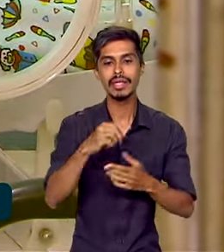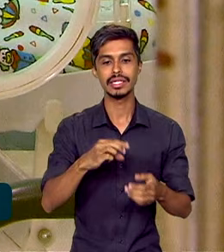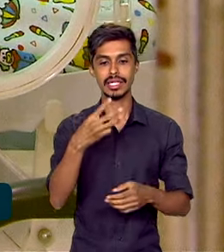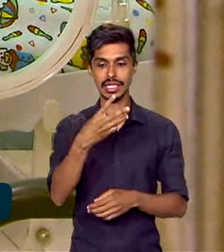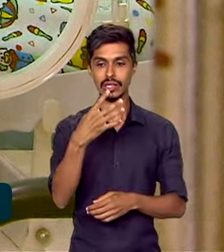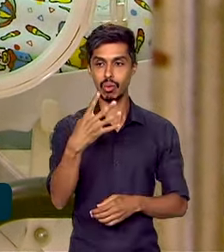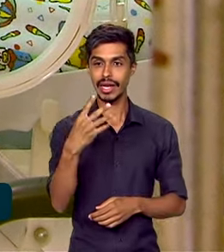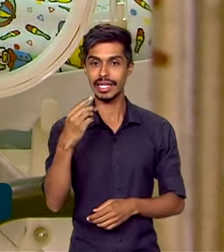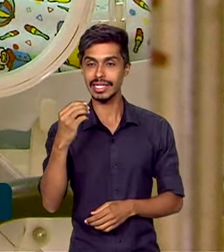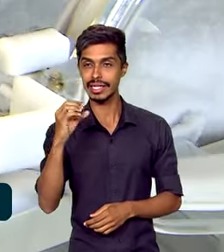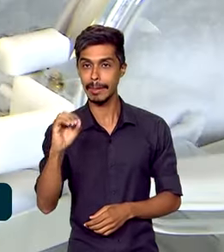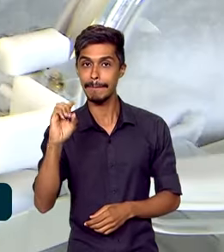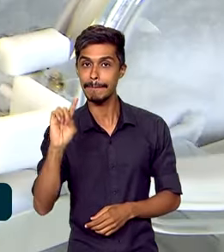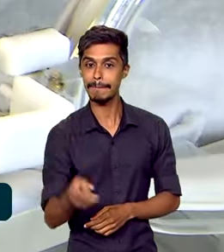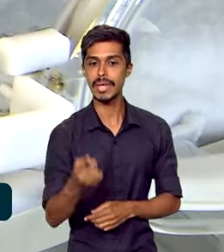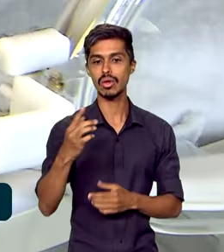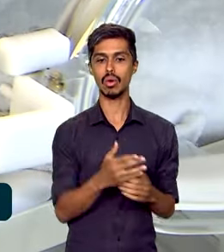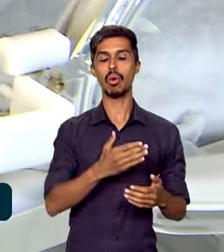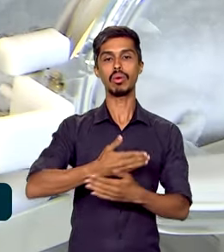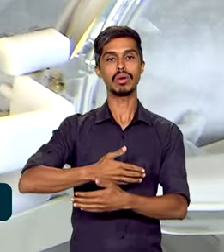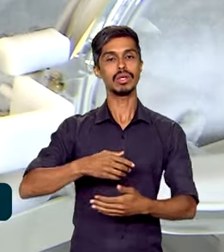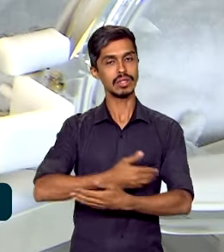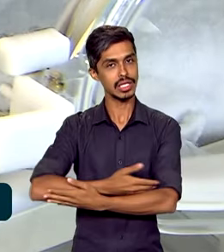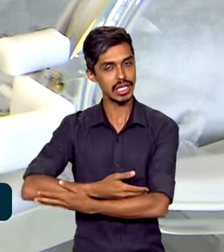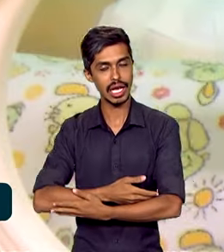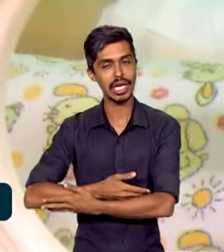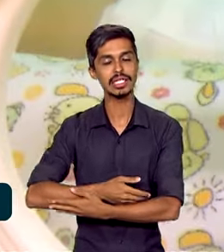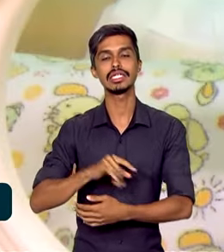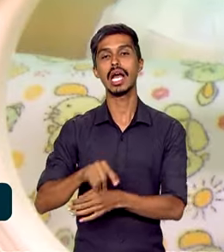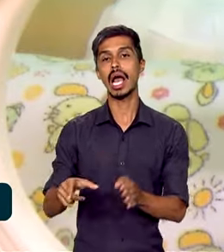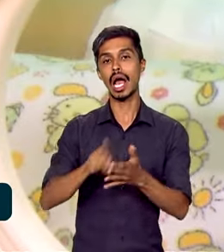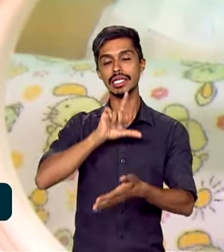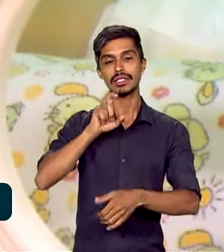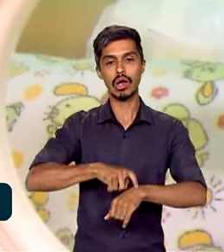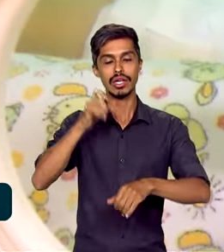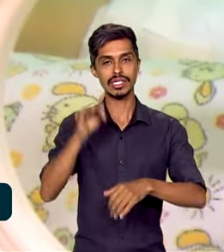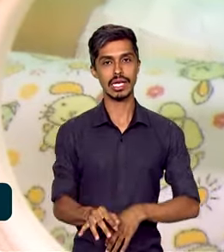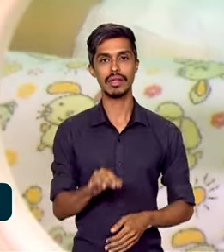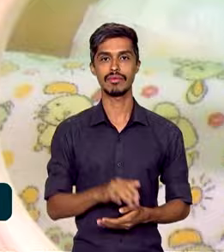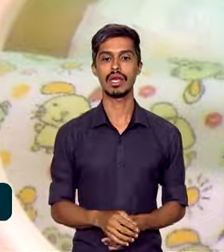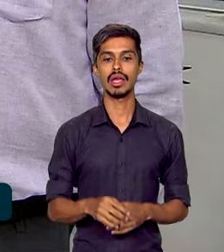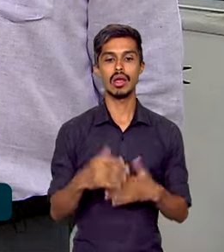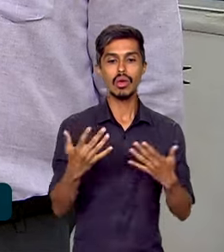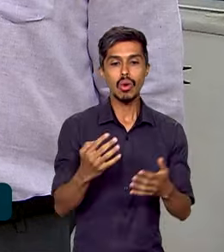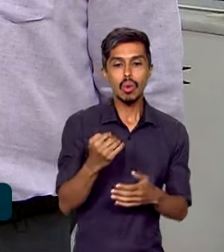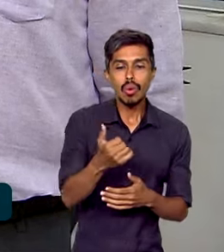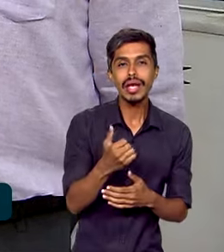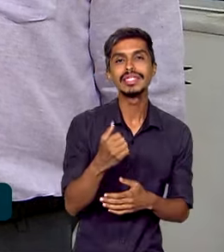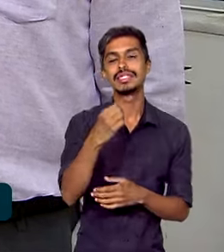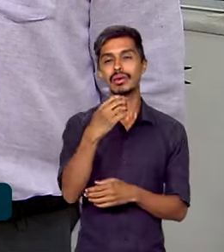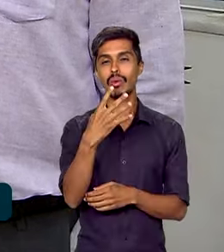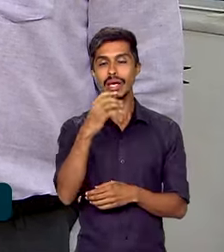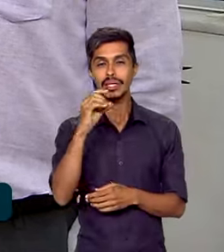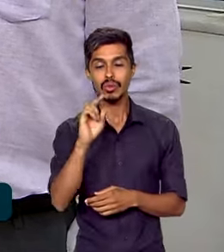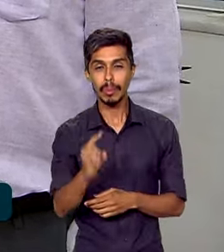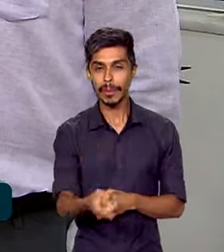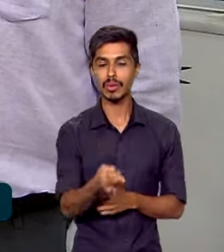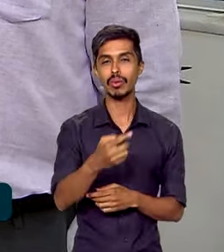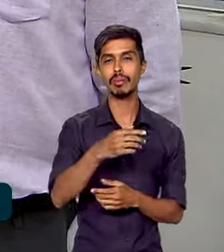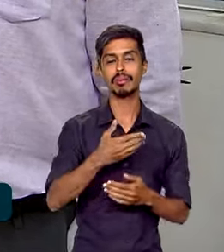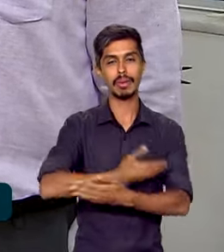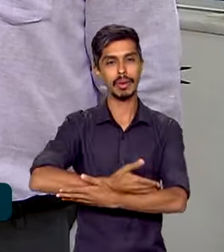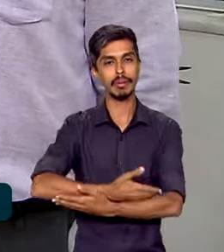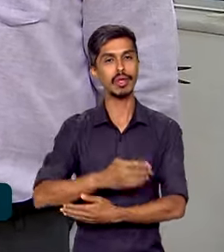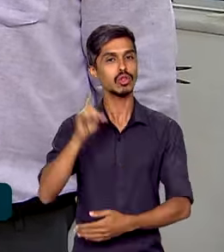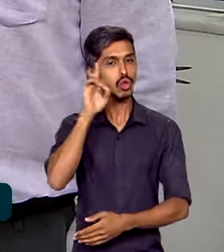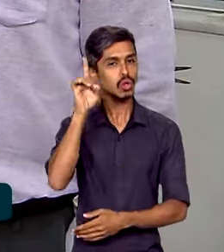340.000 Crianças antes da hora é quase 1000 bebês por dia esse Especialista diz que é